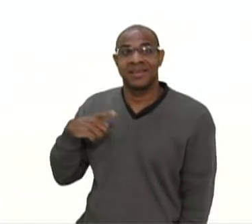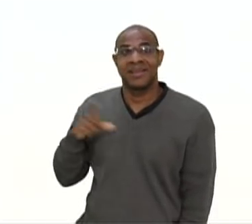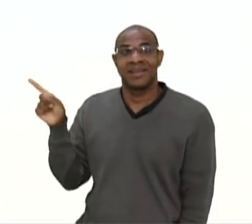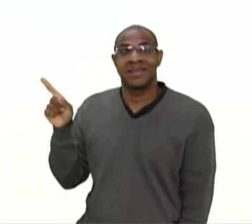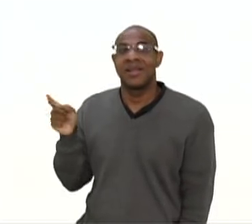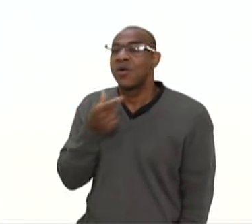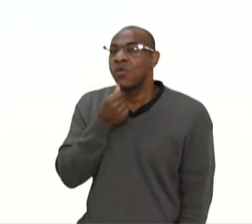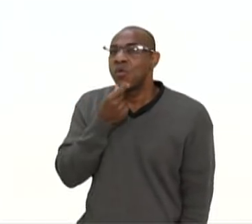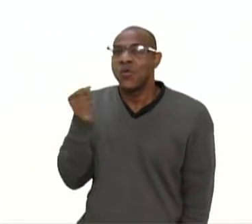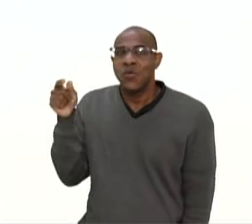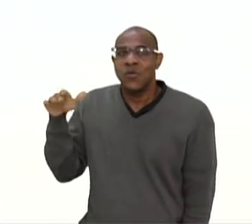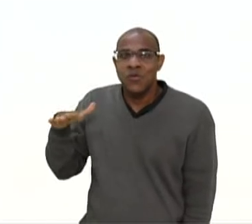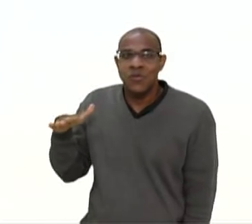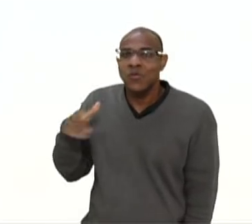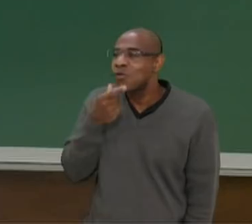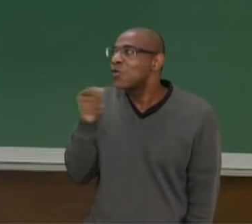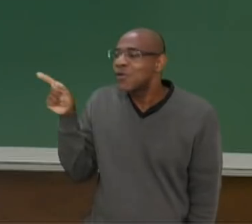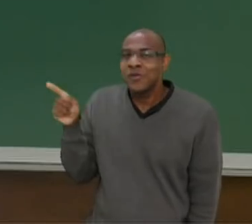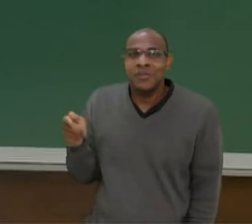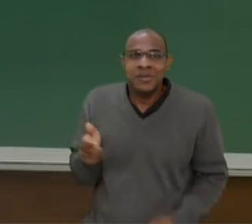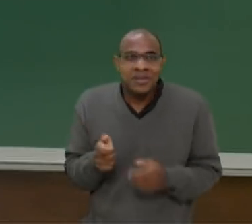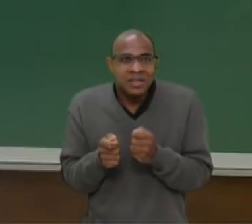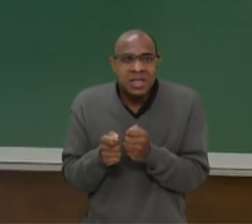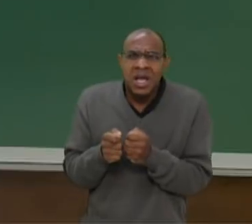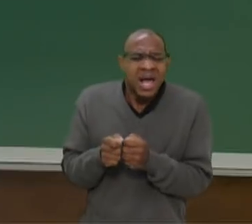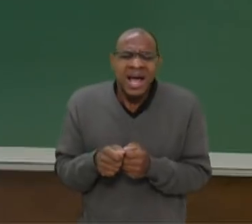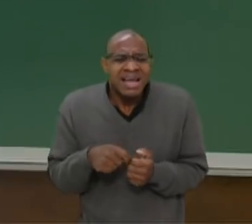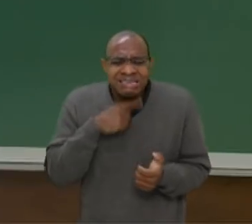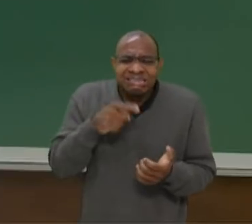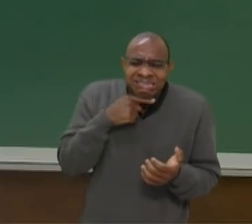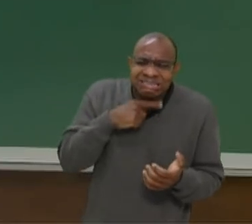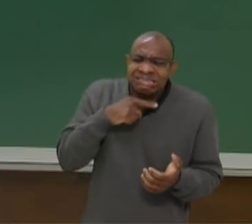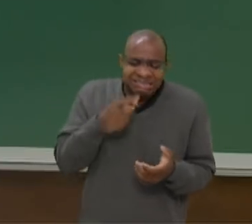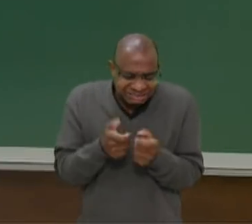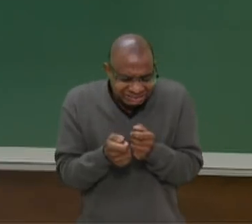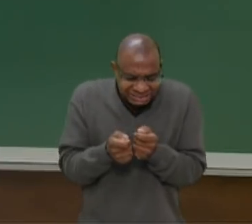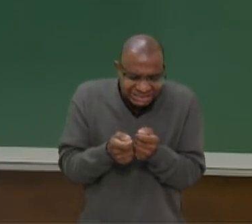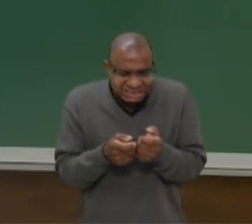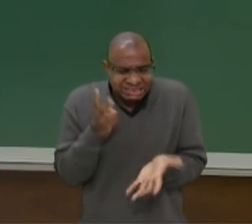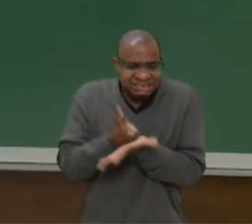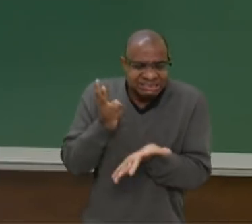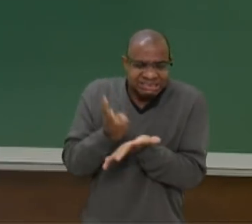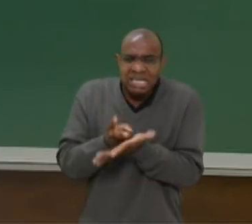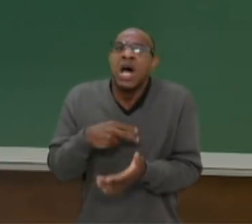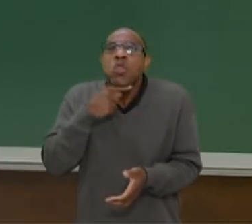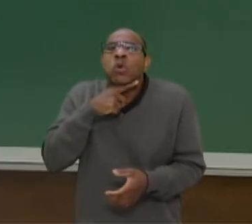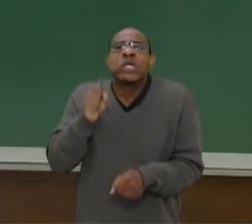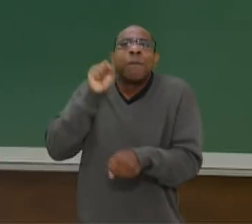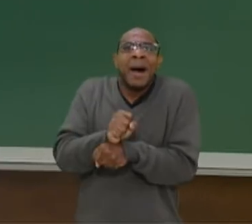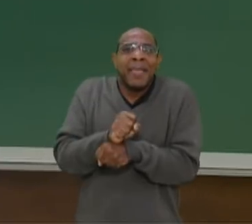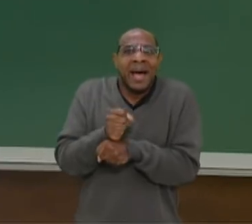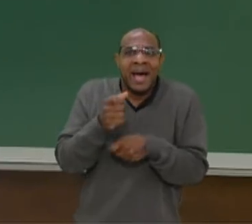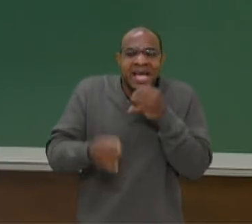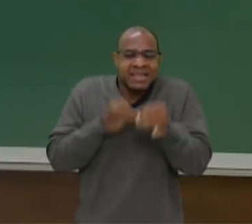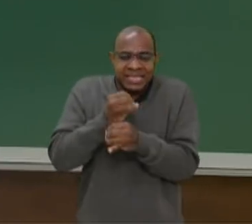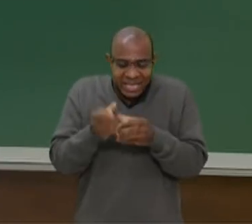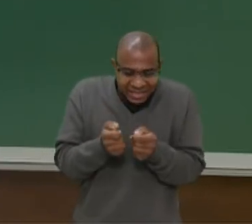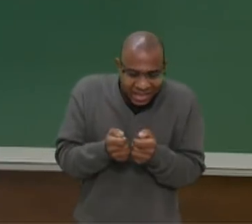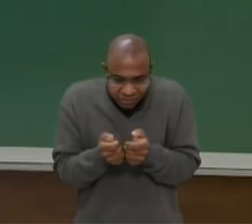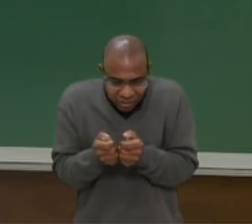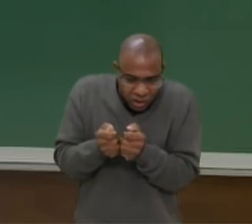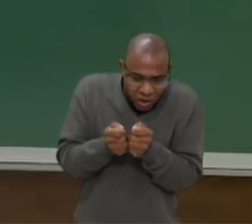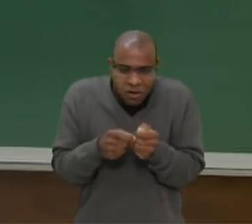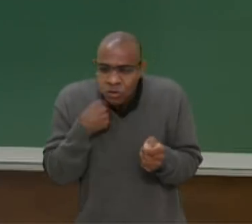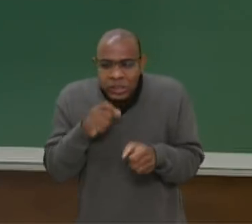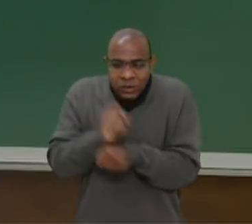o rapaz, o carinha aqui, e diz assim, não consigo parar de navegar nas redes sociais. Percebe que ele está andando na